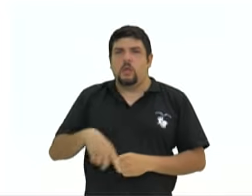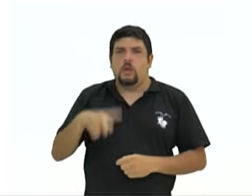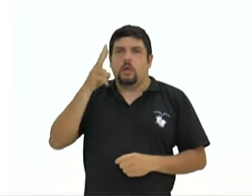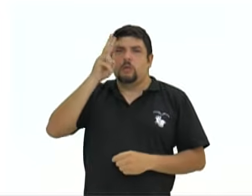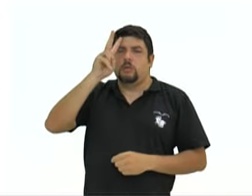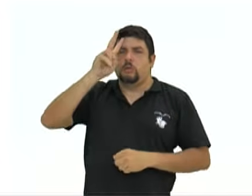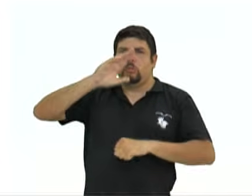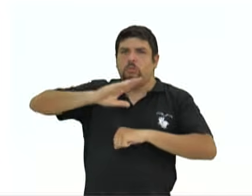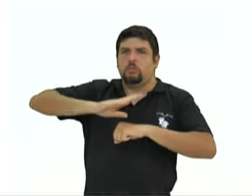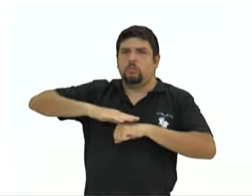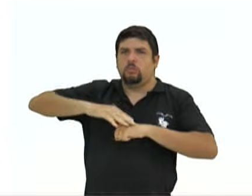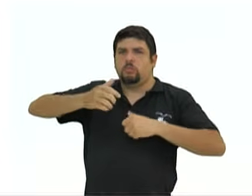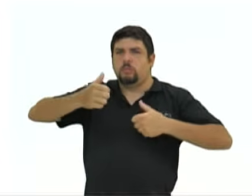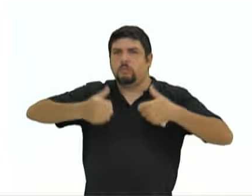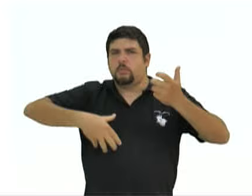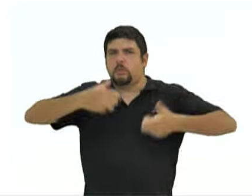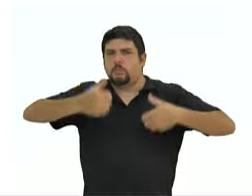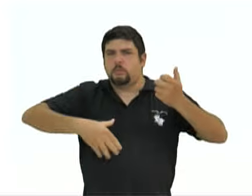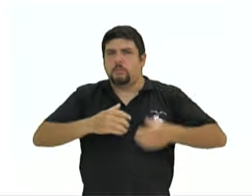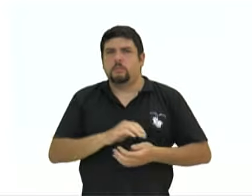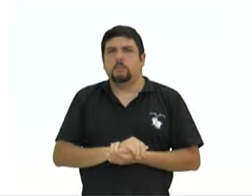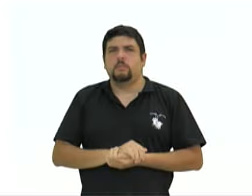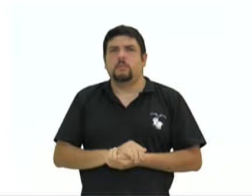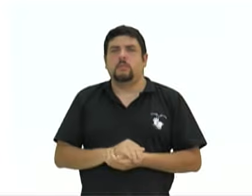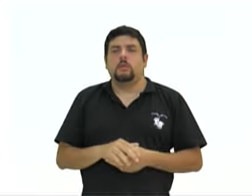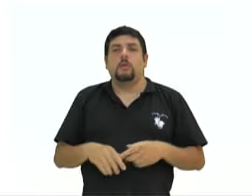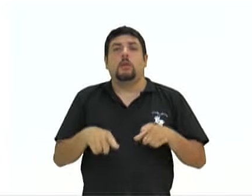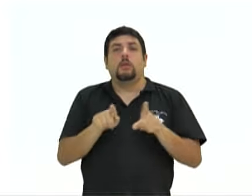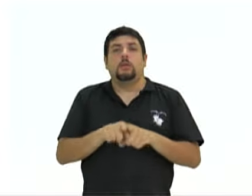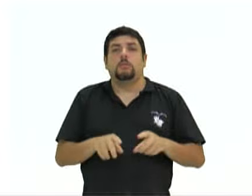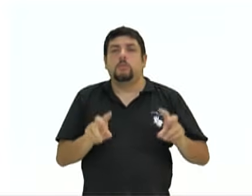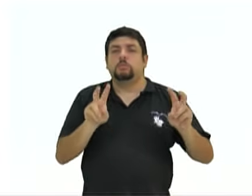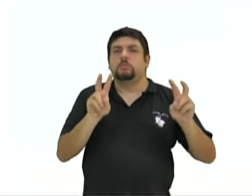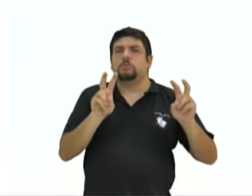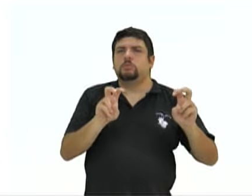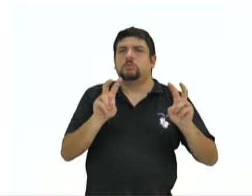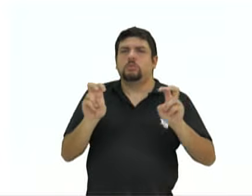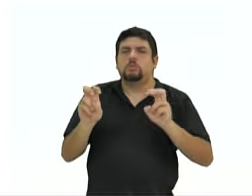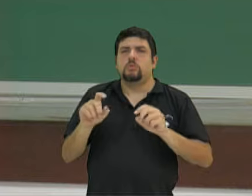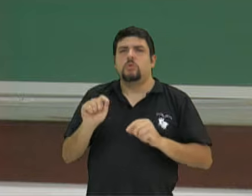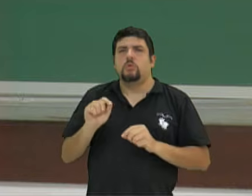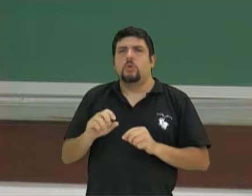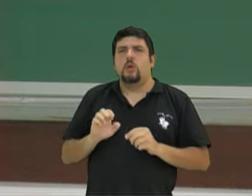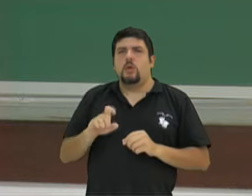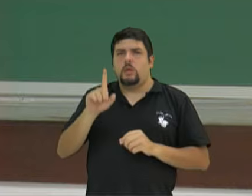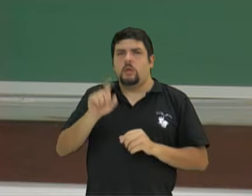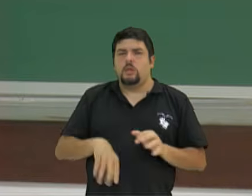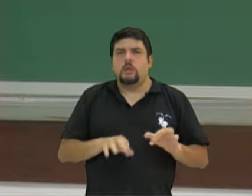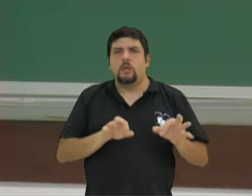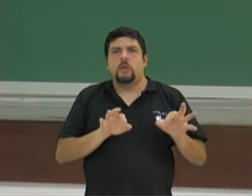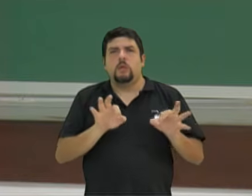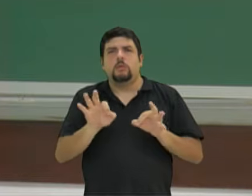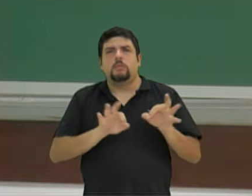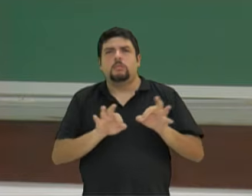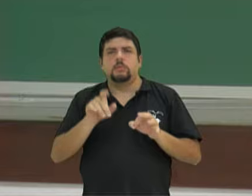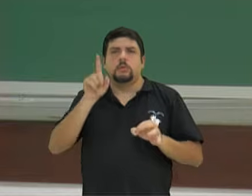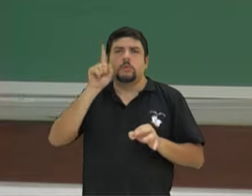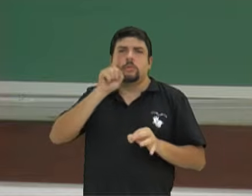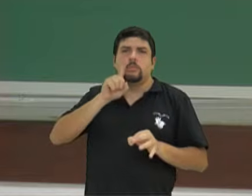mais complexas, né? Surgimento do intertítulos, criação do plano americano. O que era o intertítulo, pessoal?